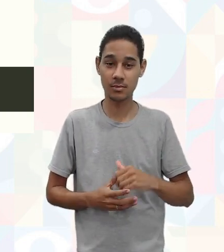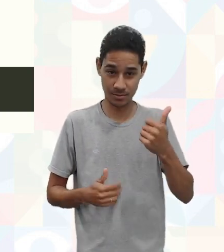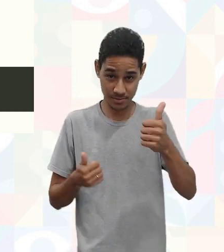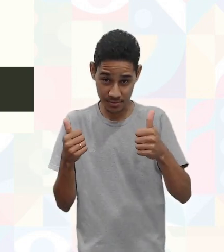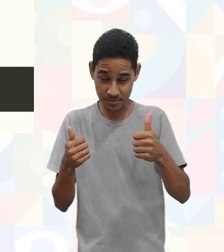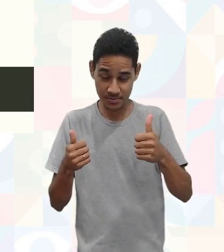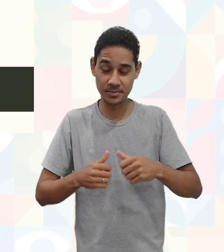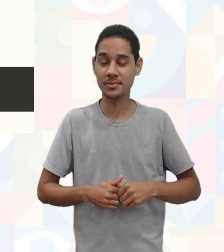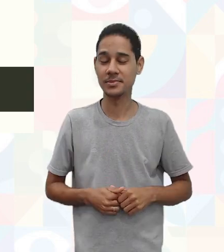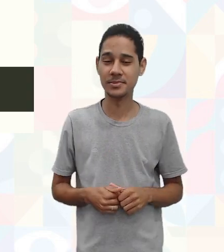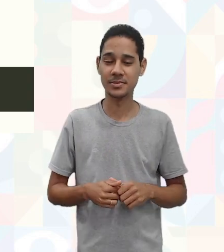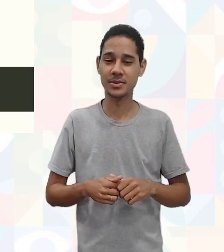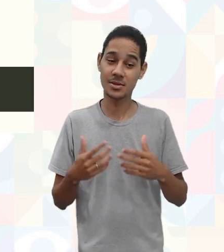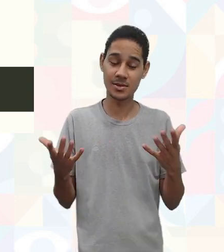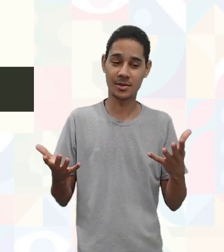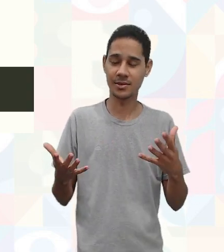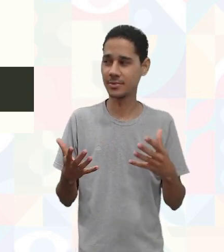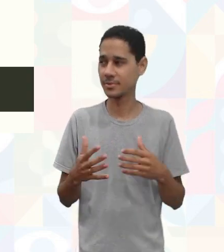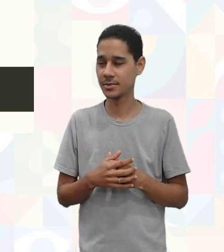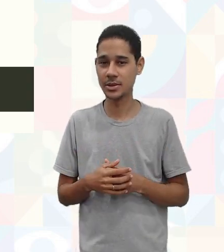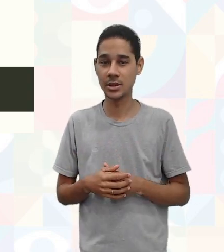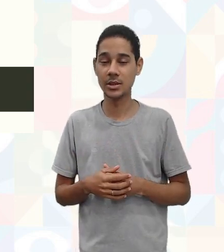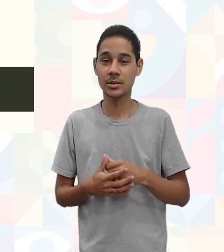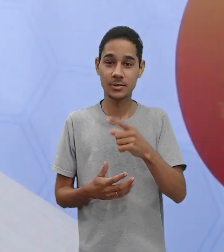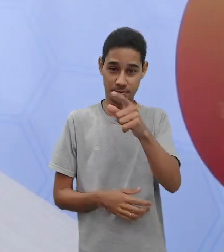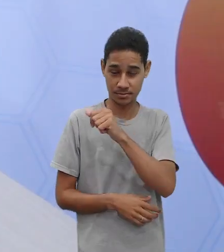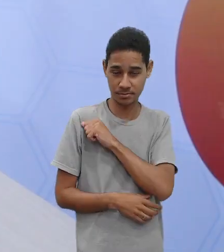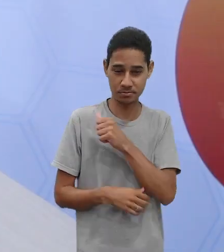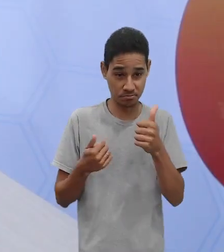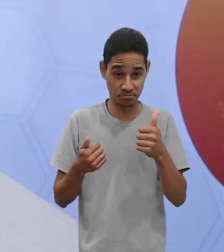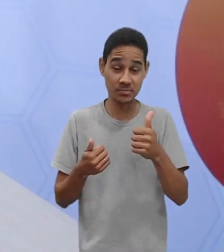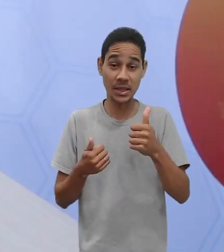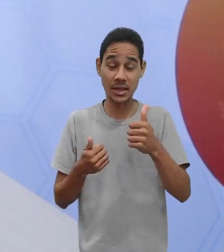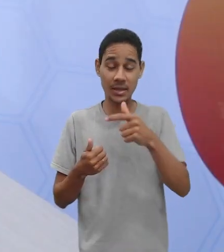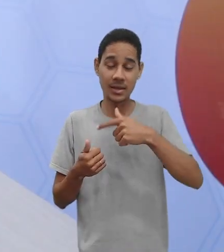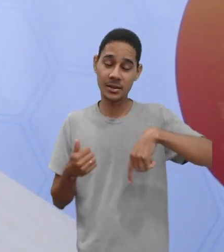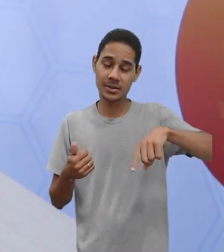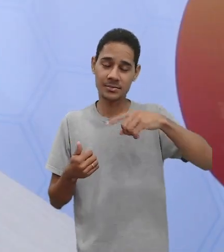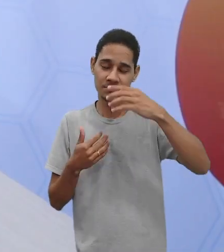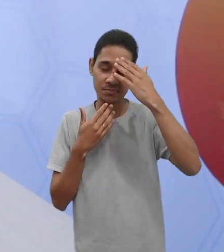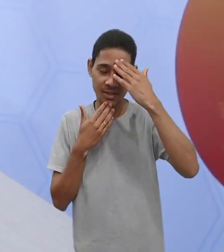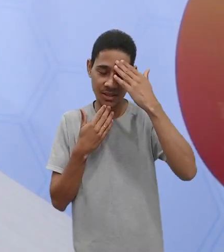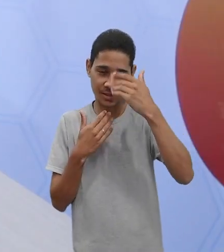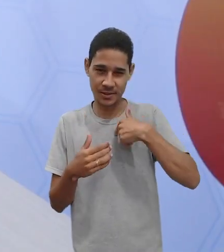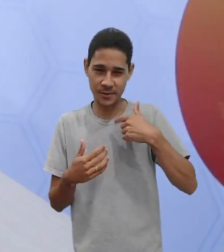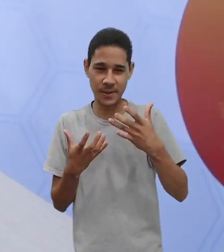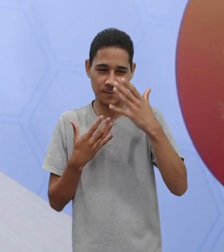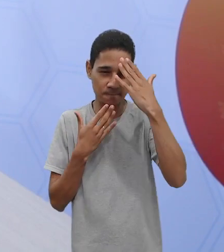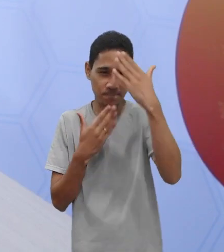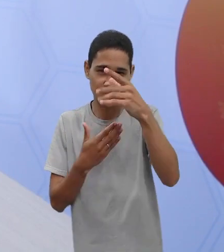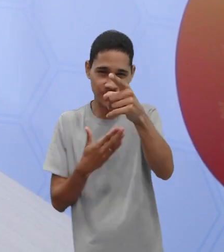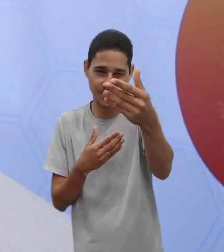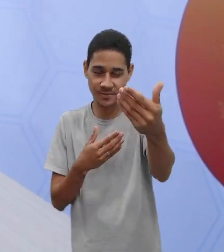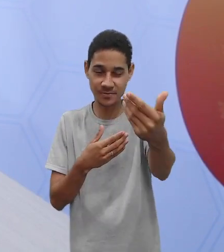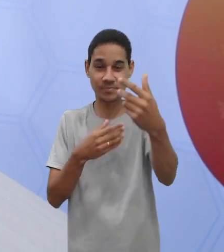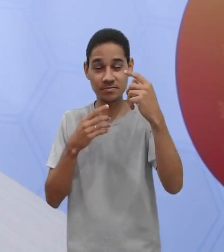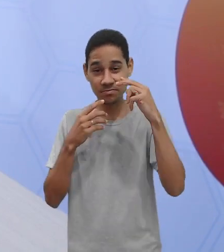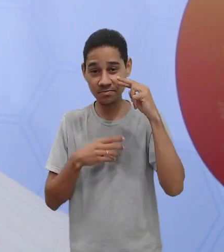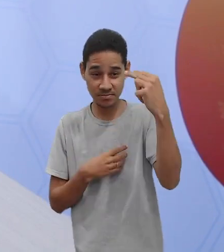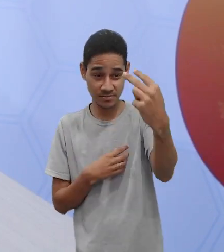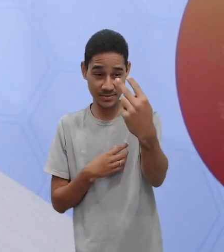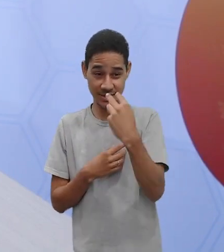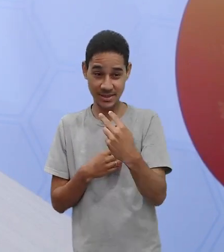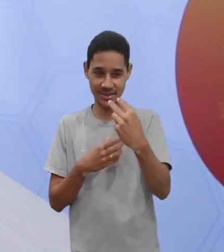Tranquilo? Então é isso, estudante. Eu queria agradecer a sua presença aqui, vamos assim dizer, na